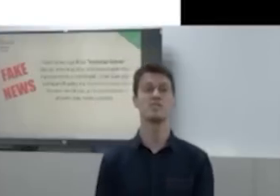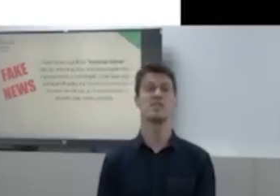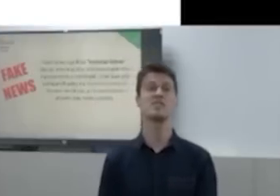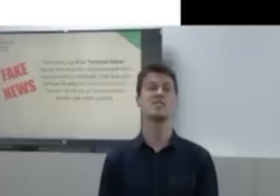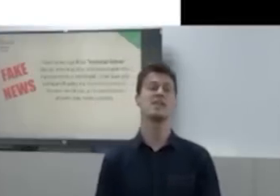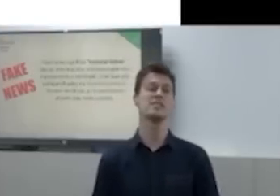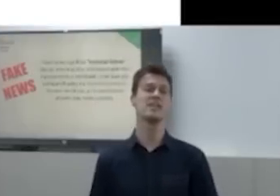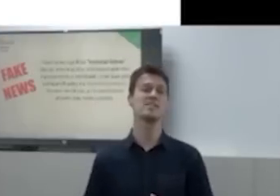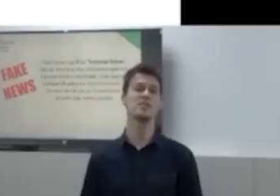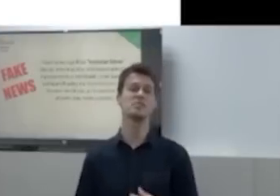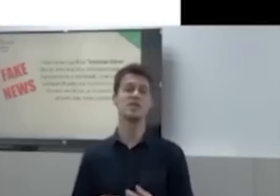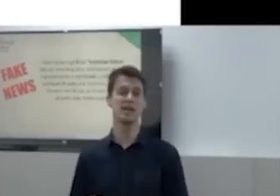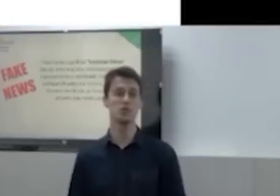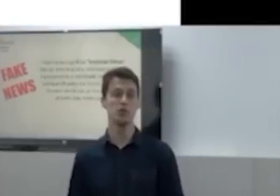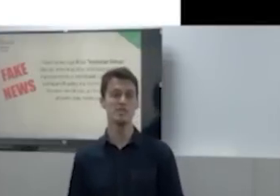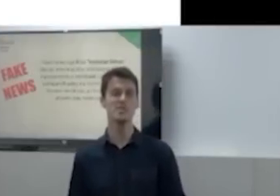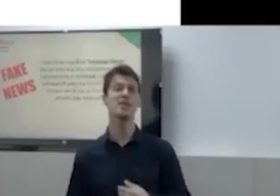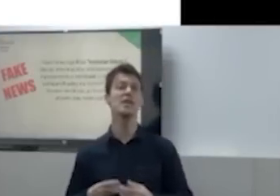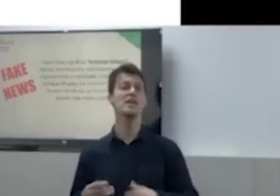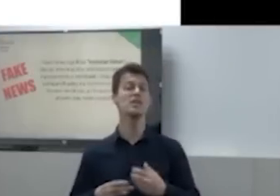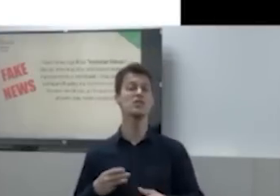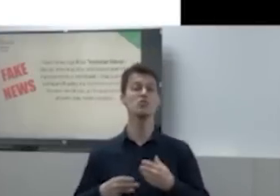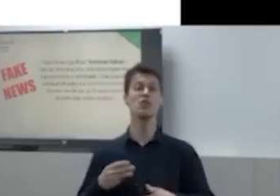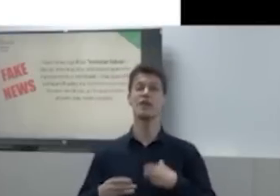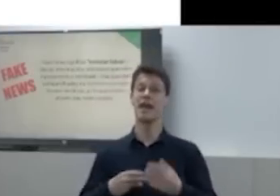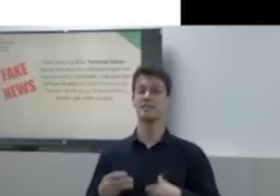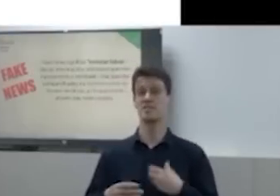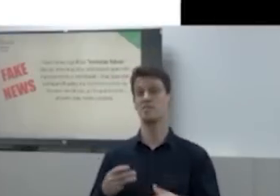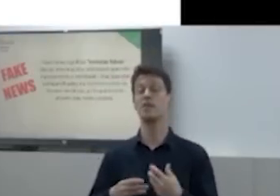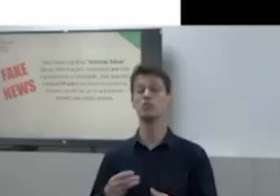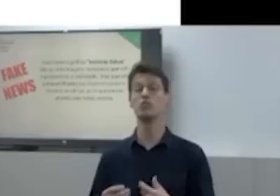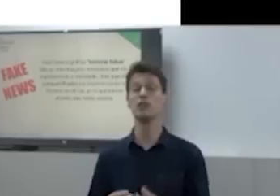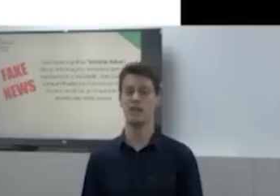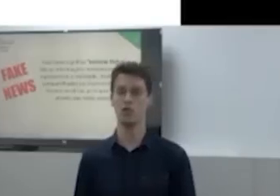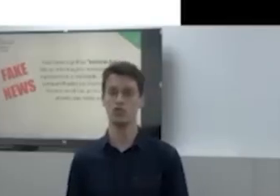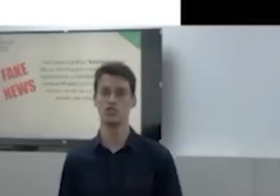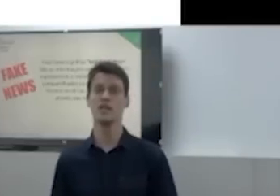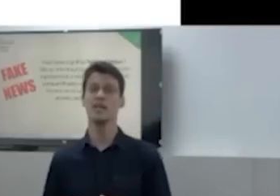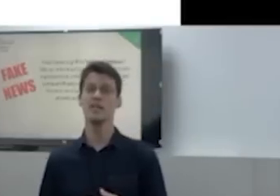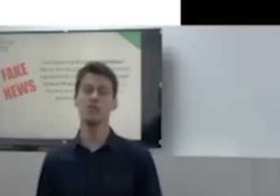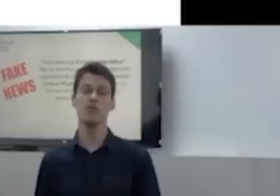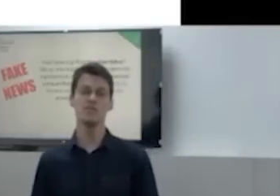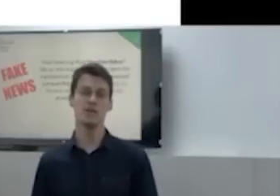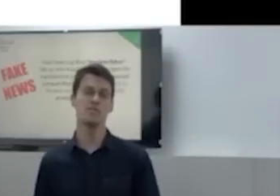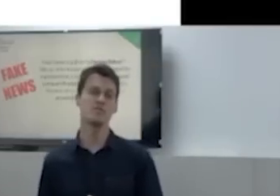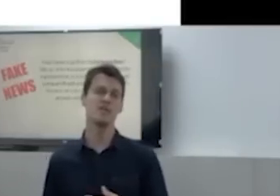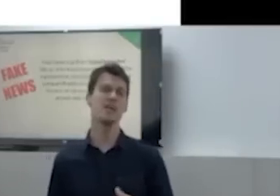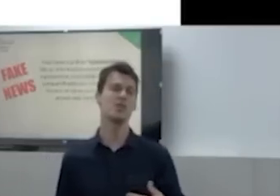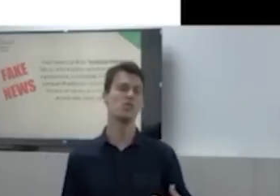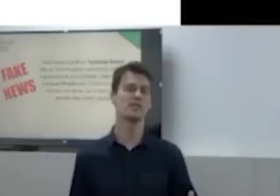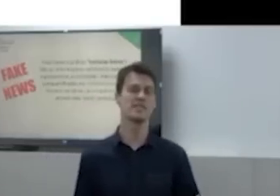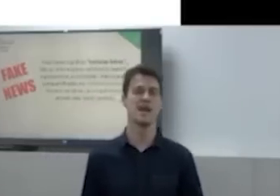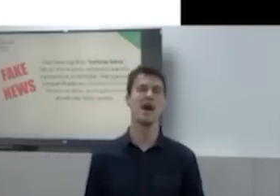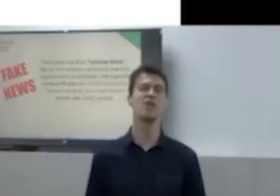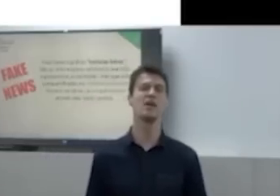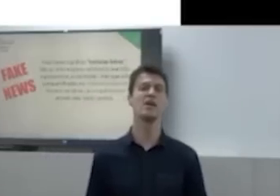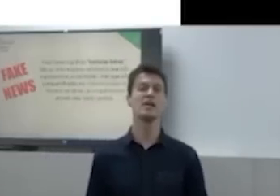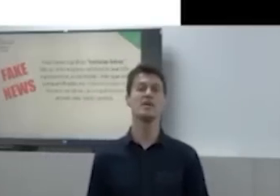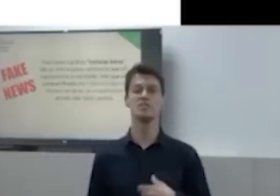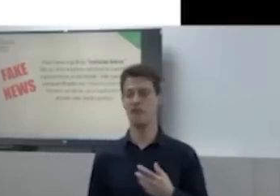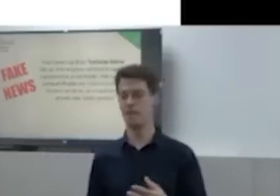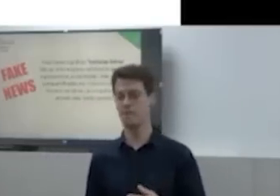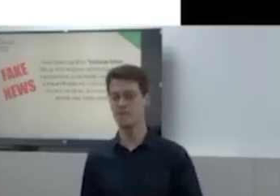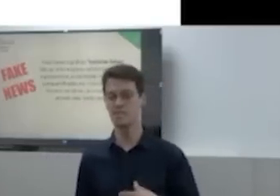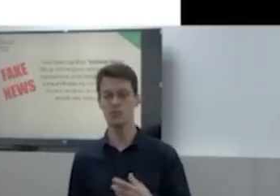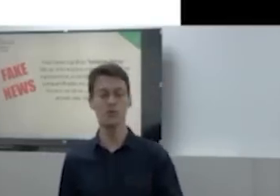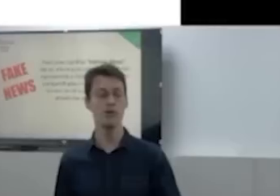ali que eu trouxe para vocês, desde 2014, e isso se perdura até hoje. E eu vou mostrar para vocês, ao longo dessa